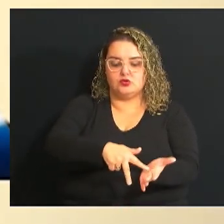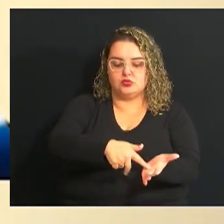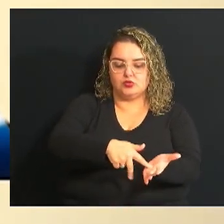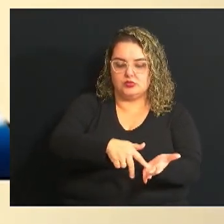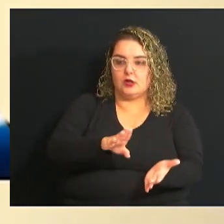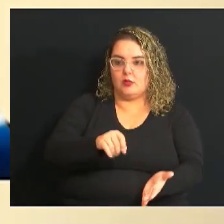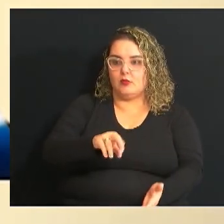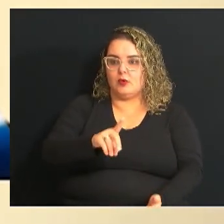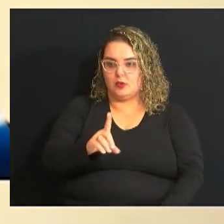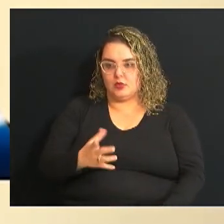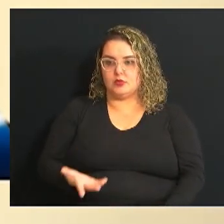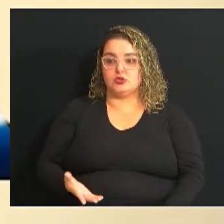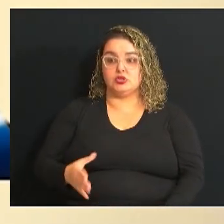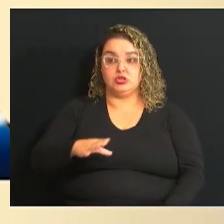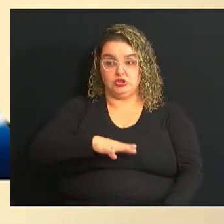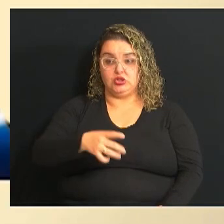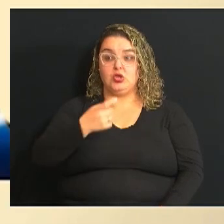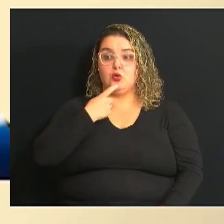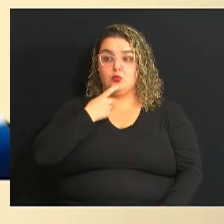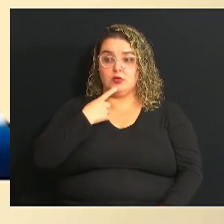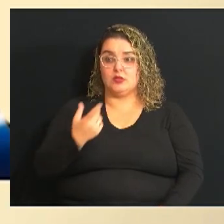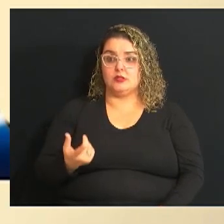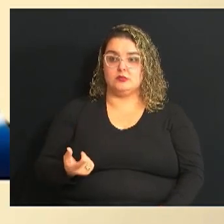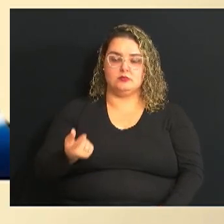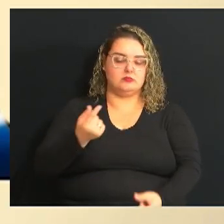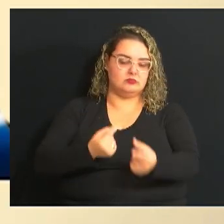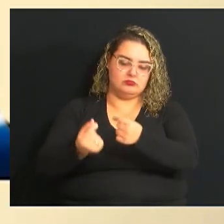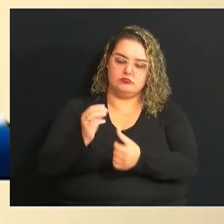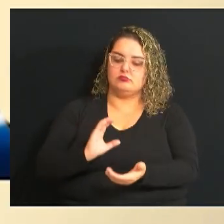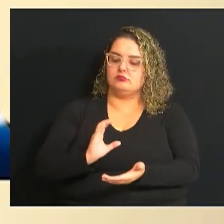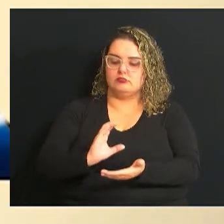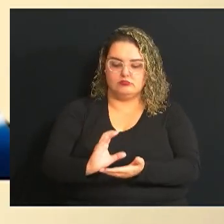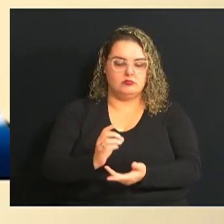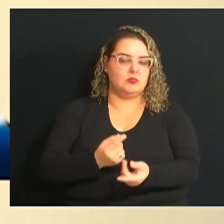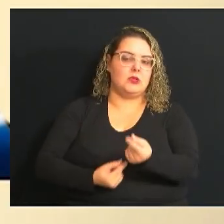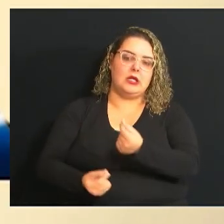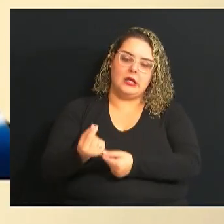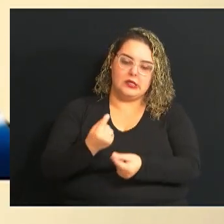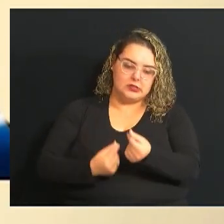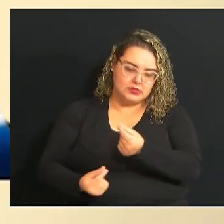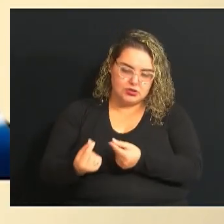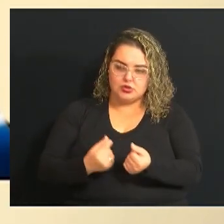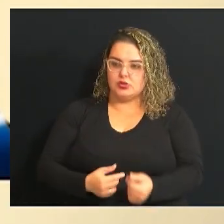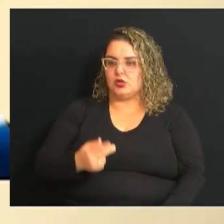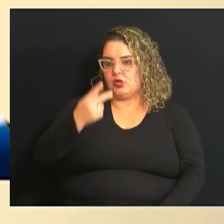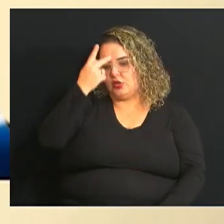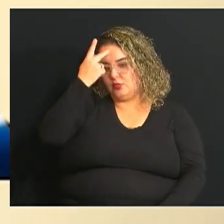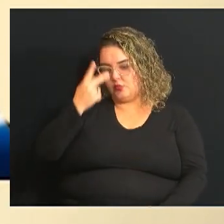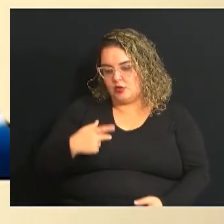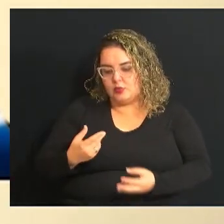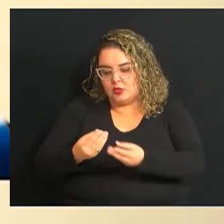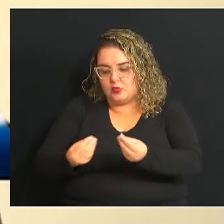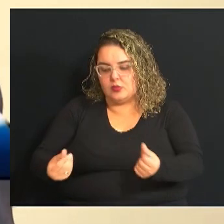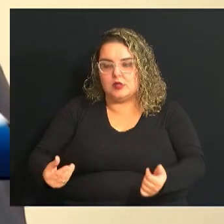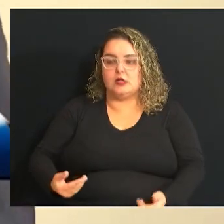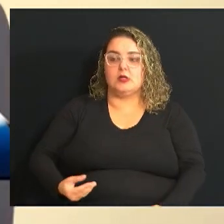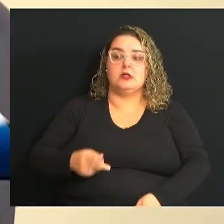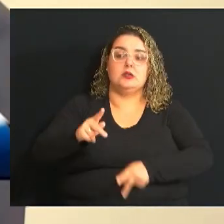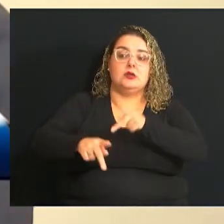num restaurante ou num bar, a pessoa também não entrará. Então isso traz comodidade até para os bares, para os restaurantes aí também, que pode fazer